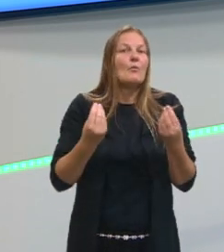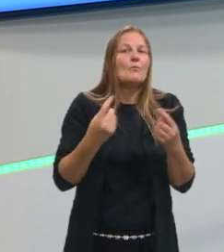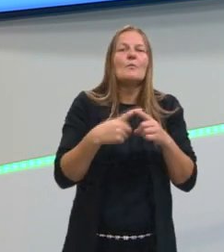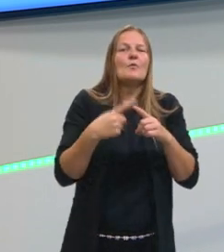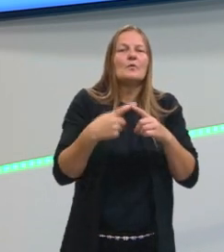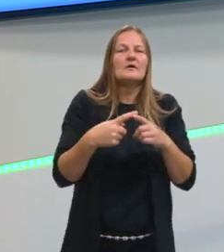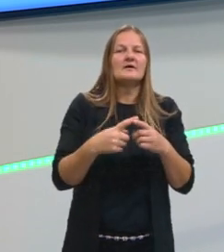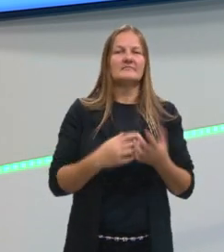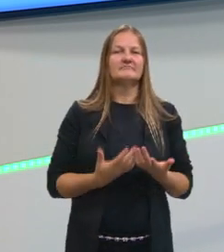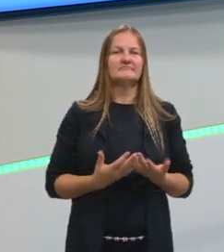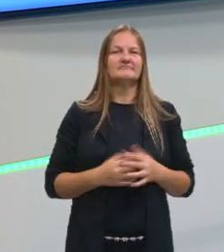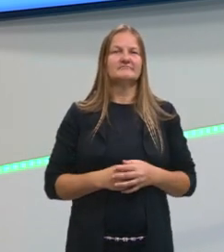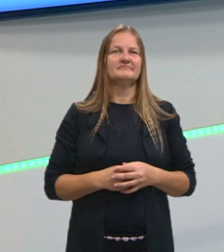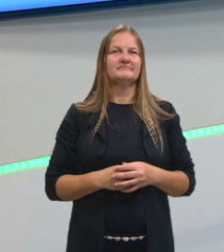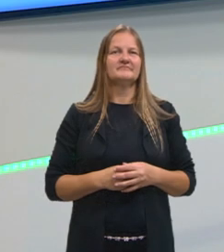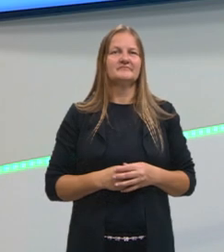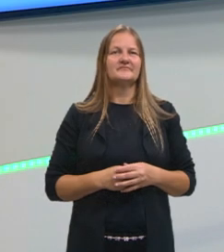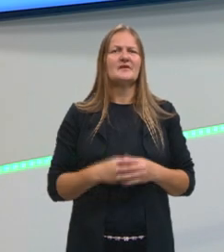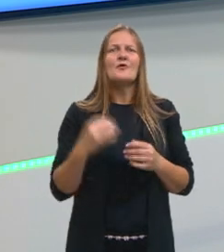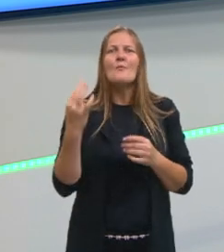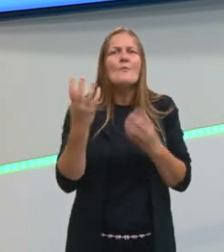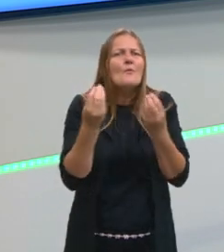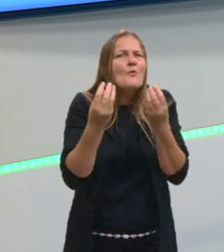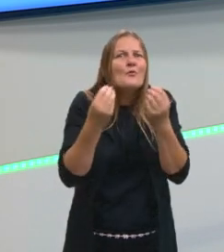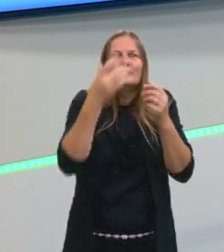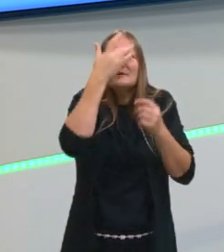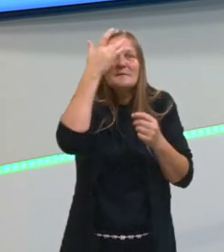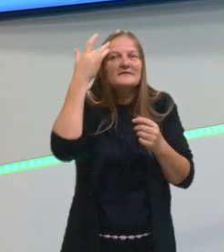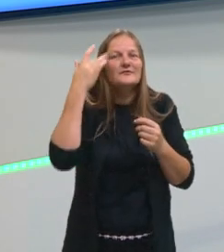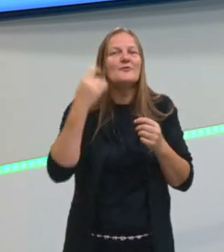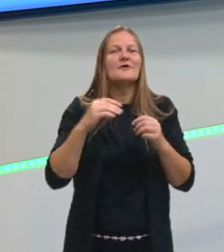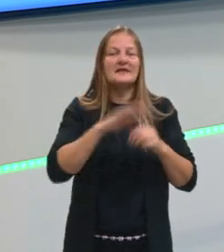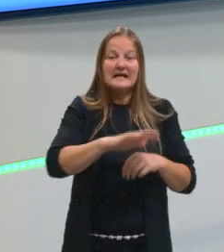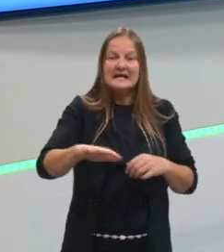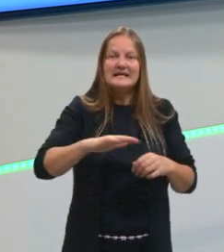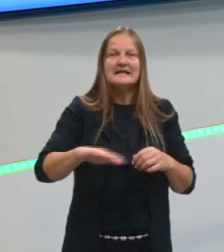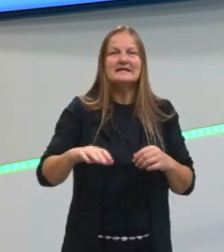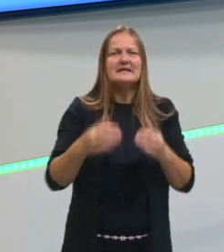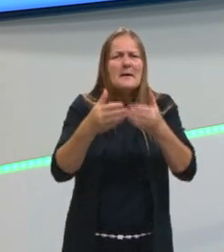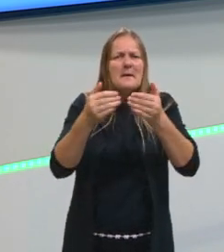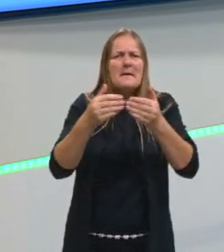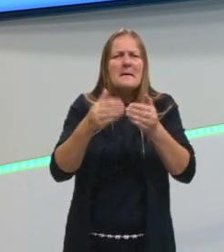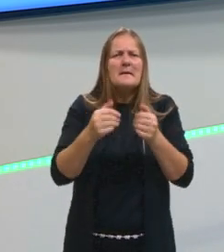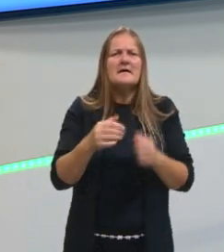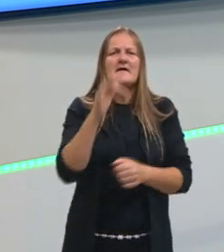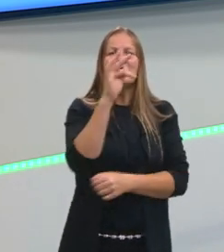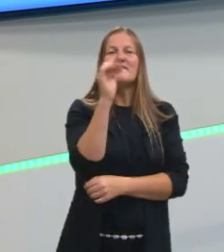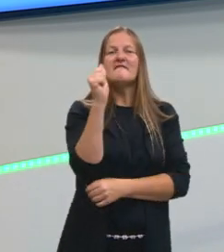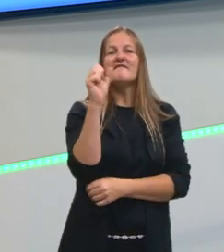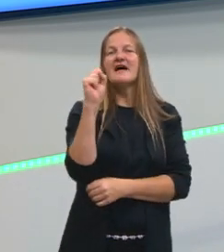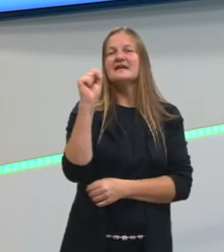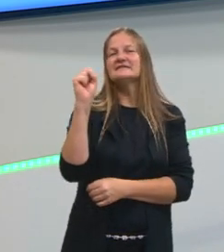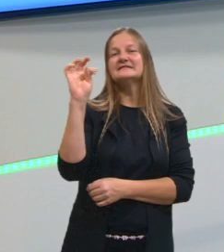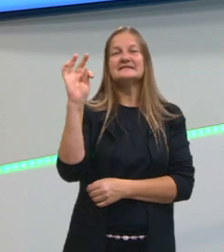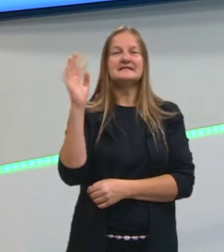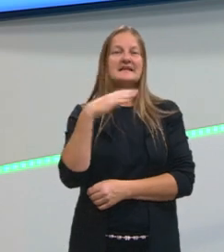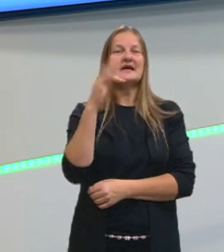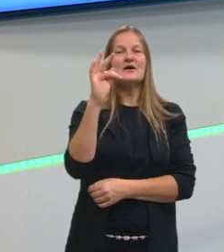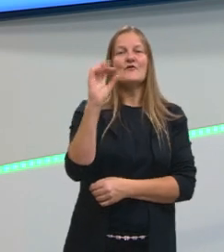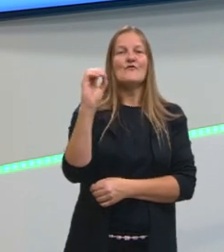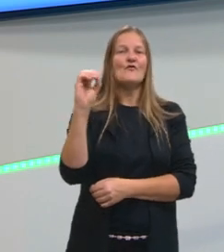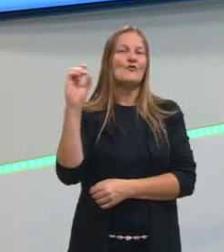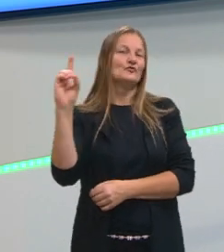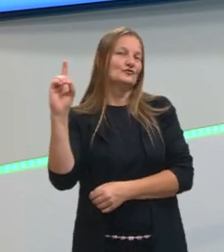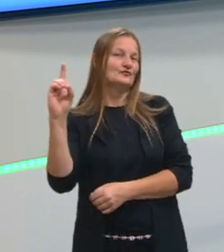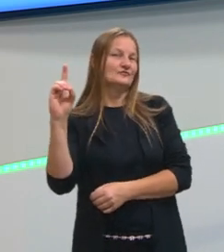fast-07 food a maioria das palavras até as Crianças A vamo pedir um fast-food normalmente a